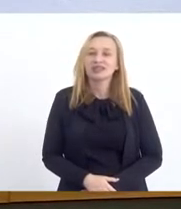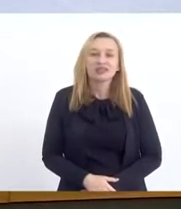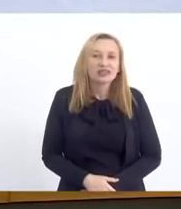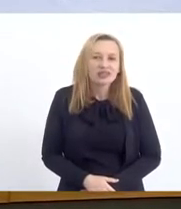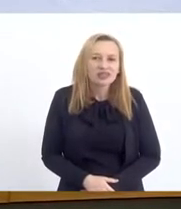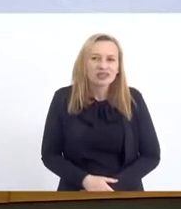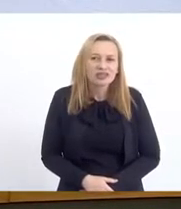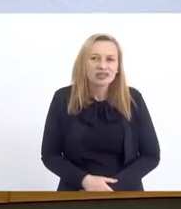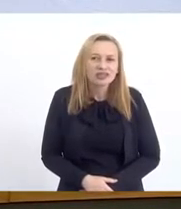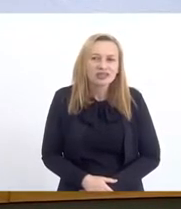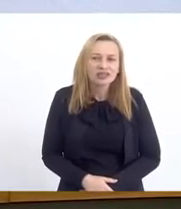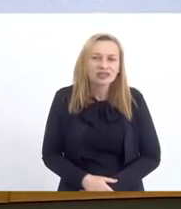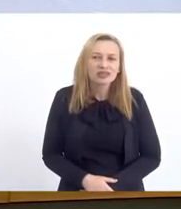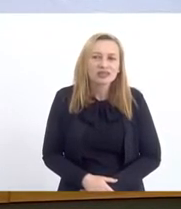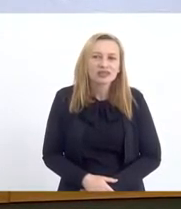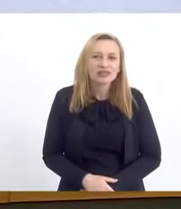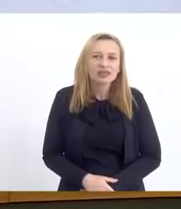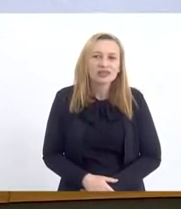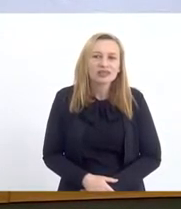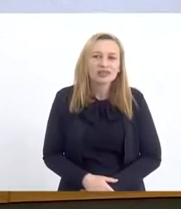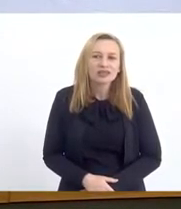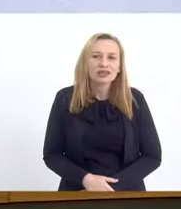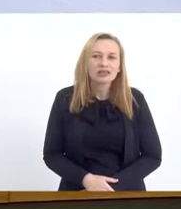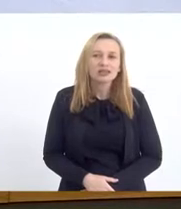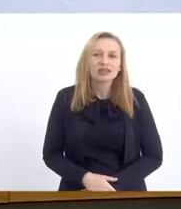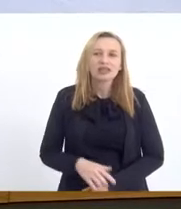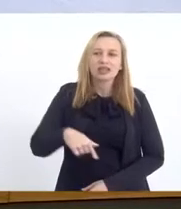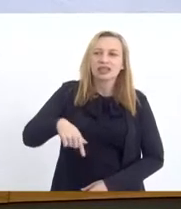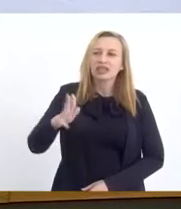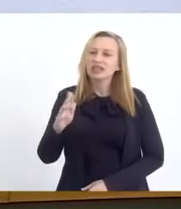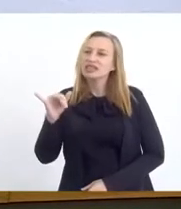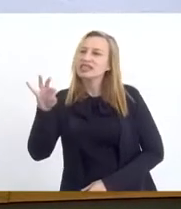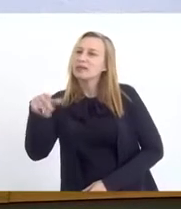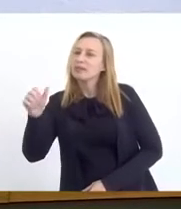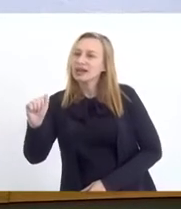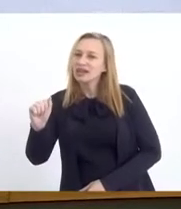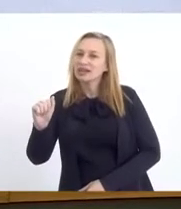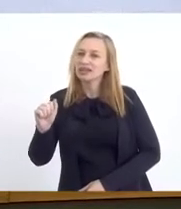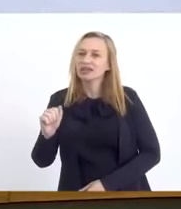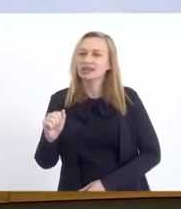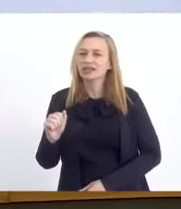Fátima, por favor, nossa querida de Samã.